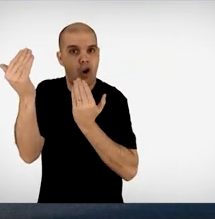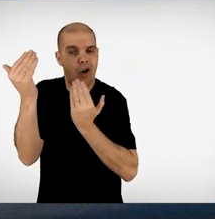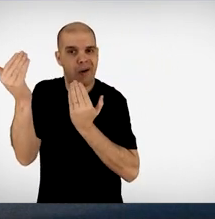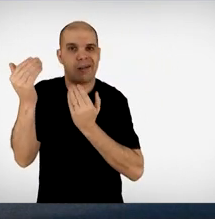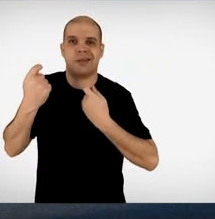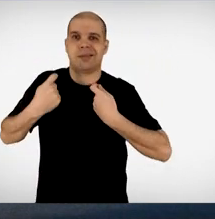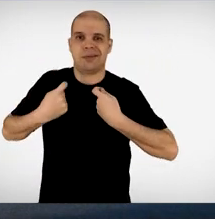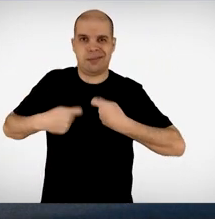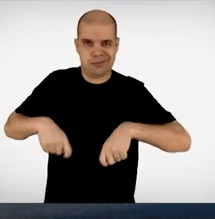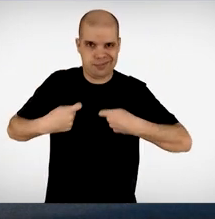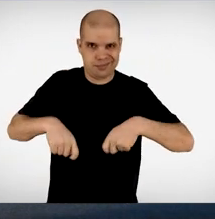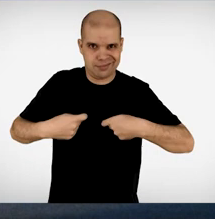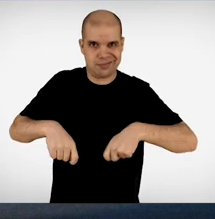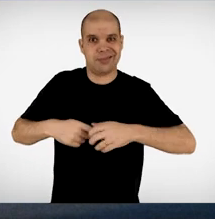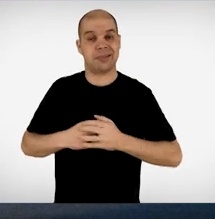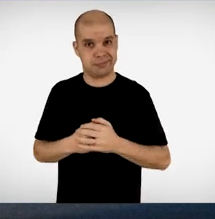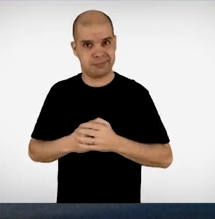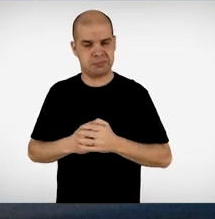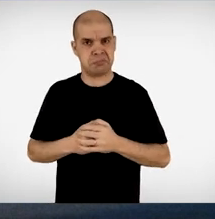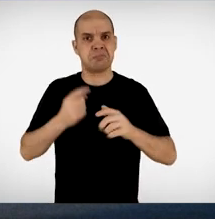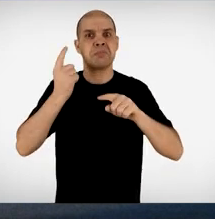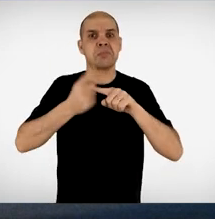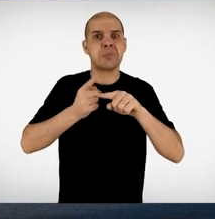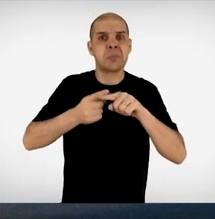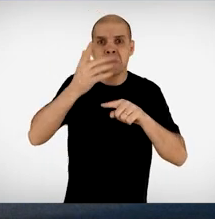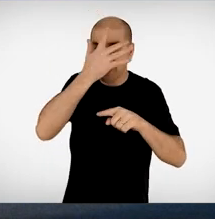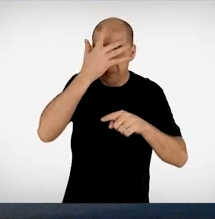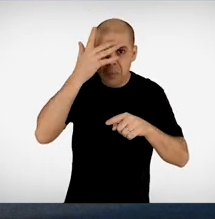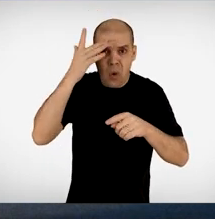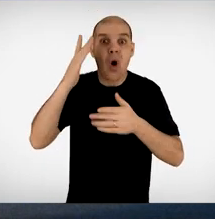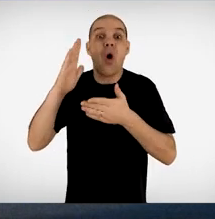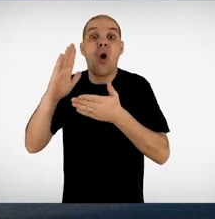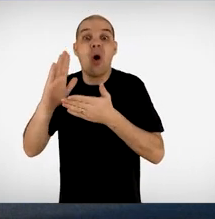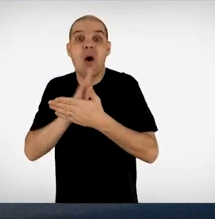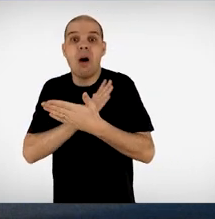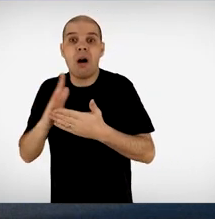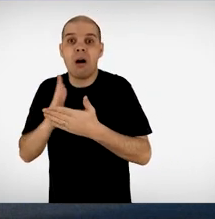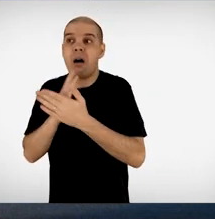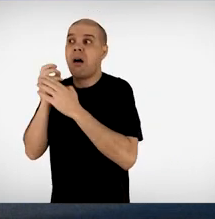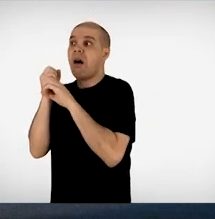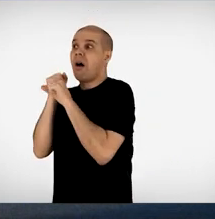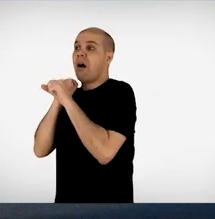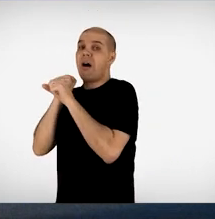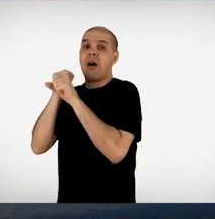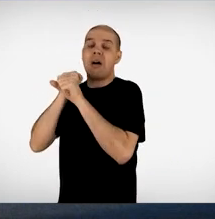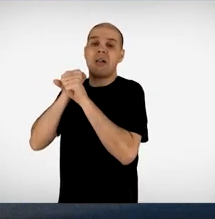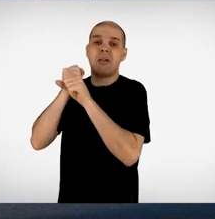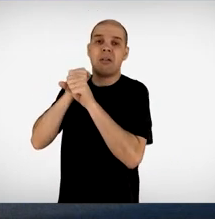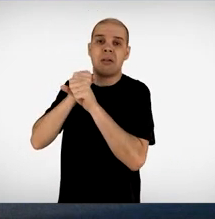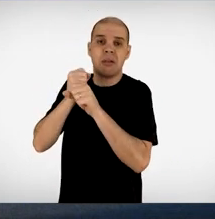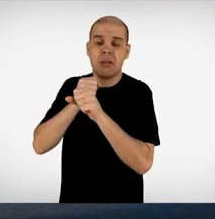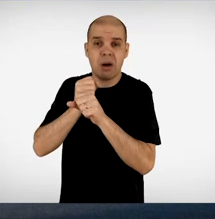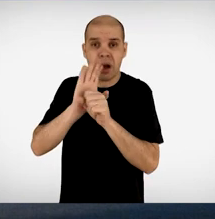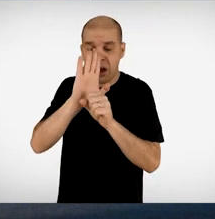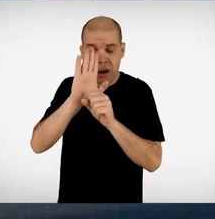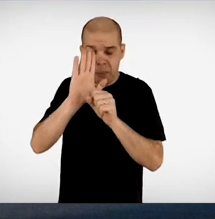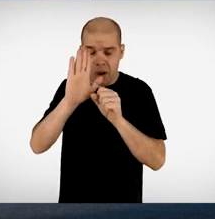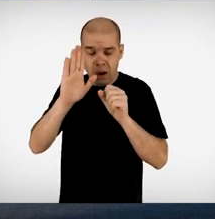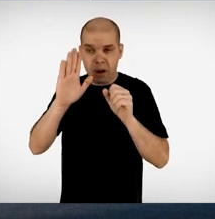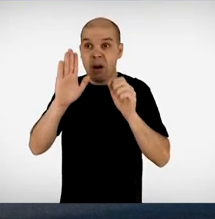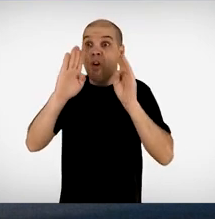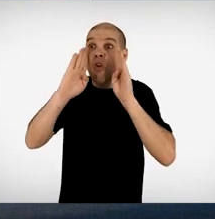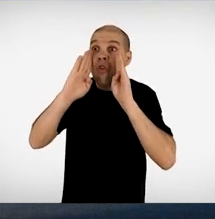afastamento, sendo que os que estão completamente imersos no seu próprio tempo não podem ser considerados